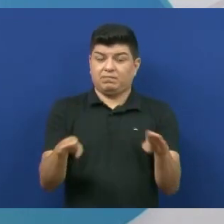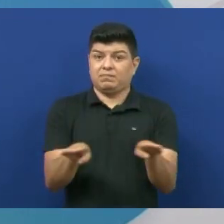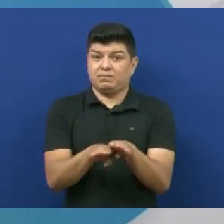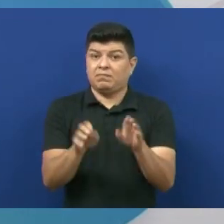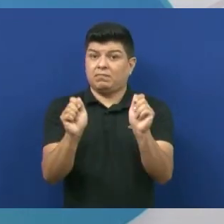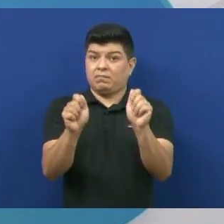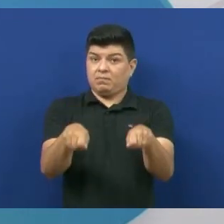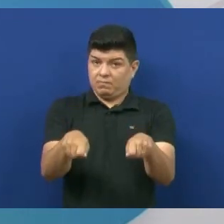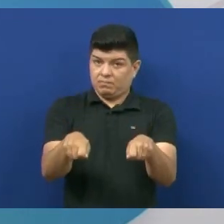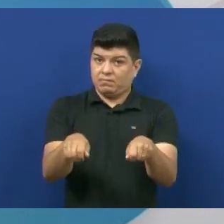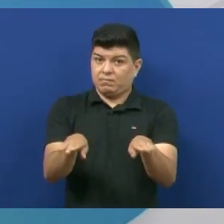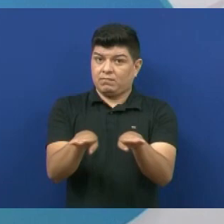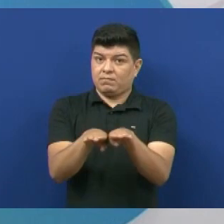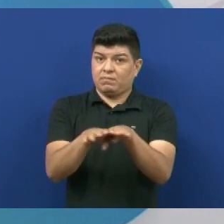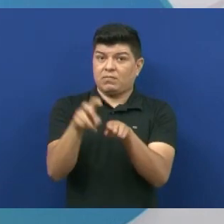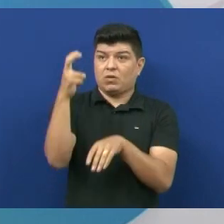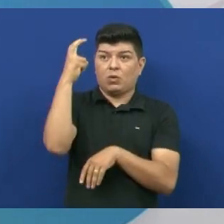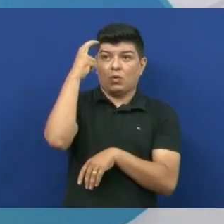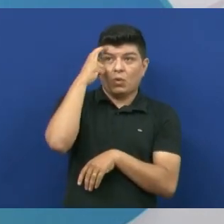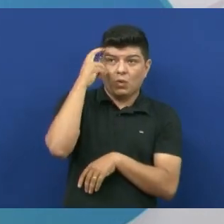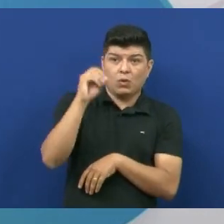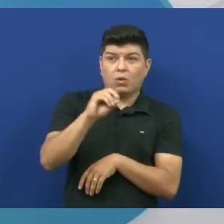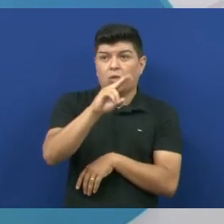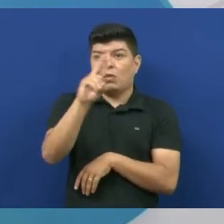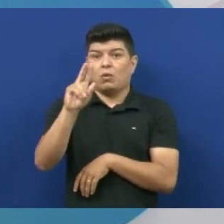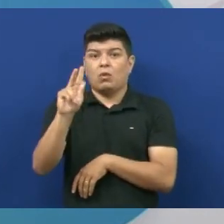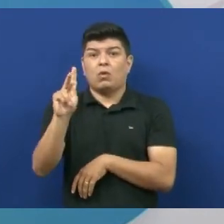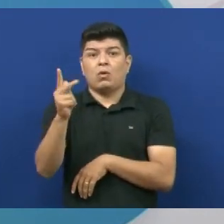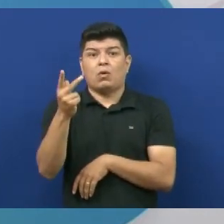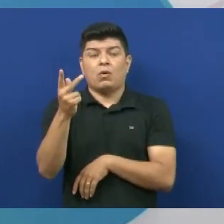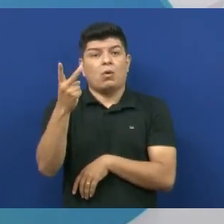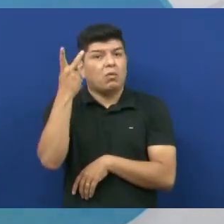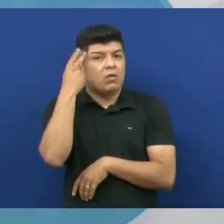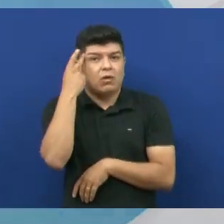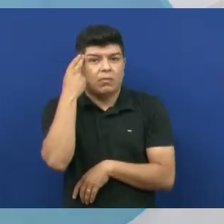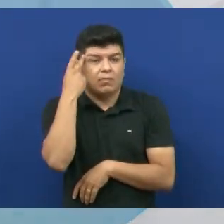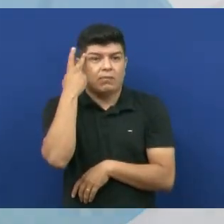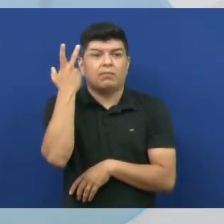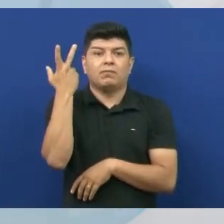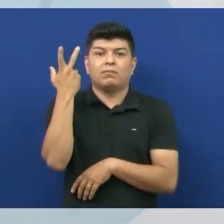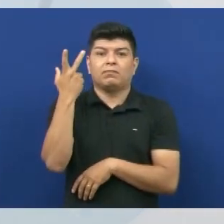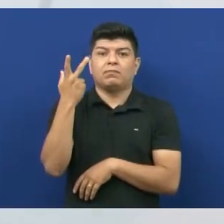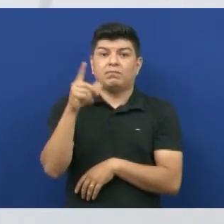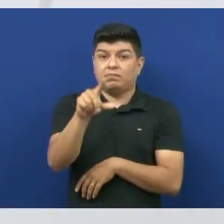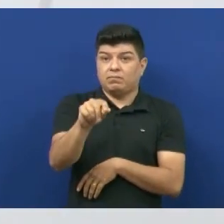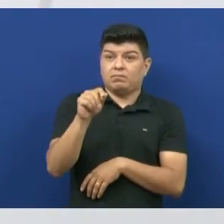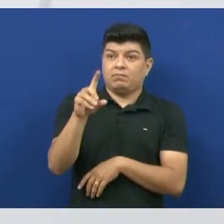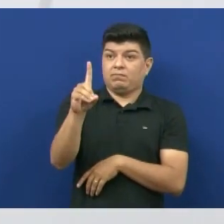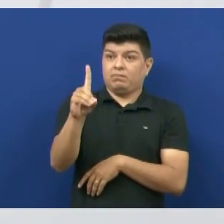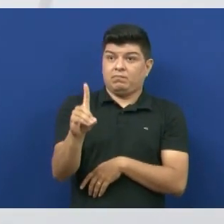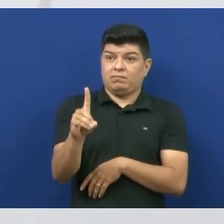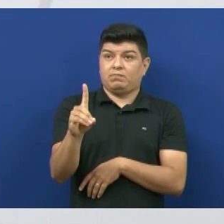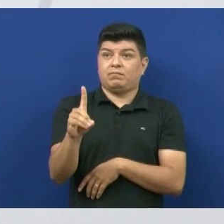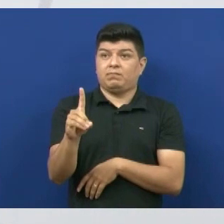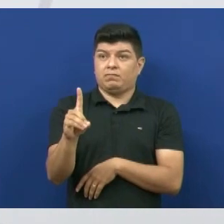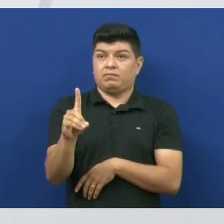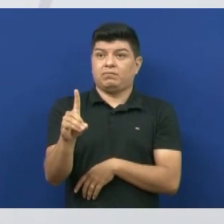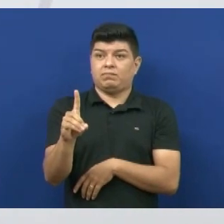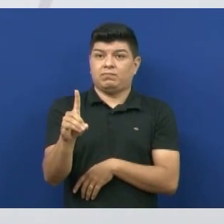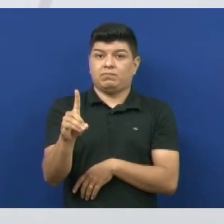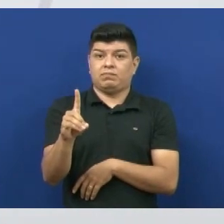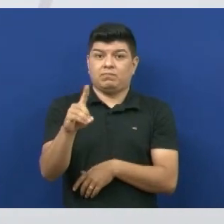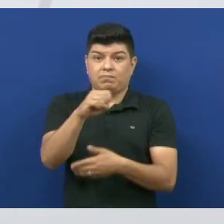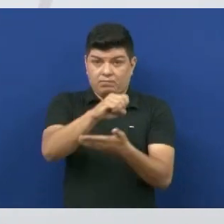ela pode ser cultural ou natural. E a alternativa D do